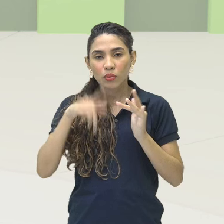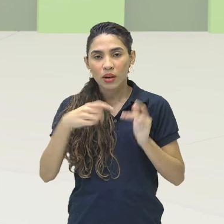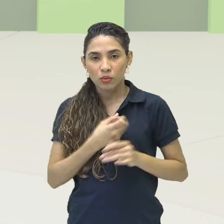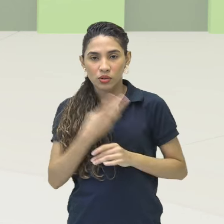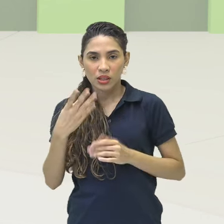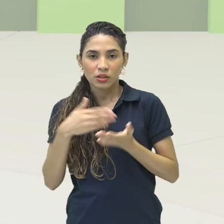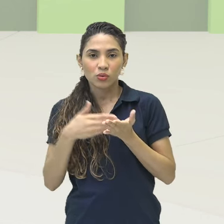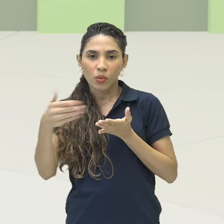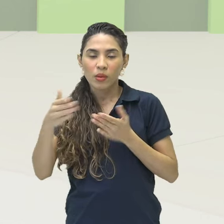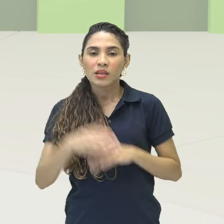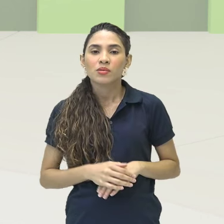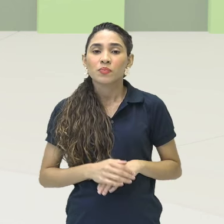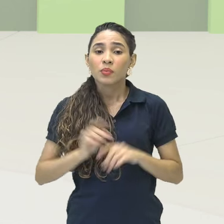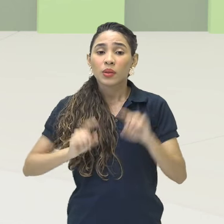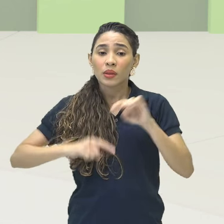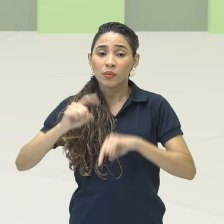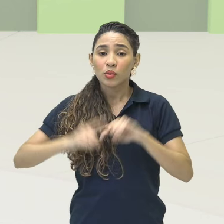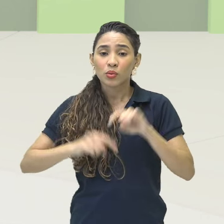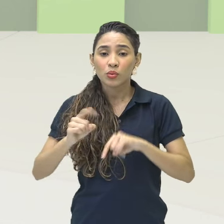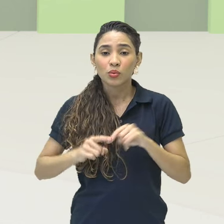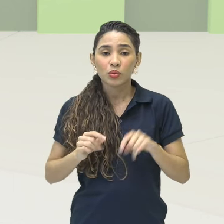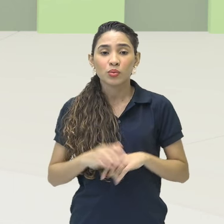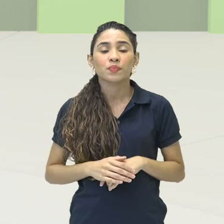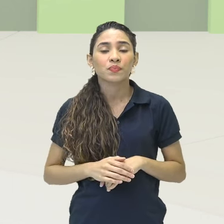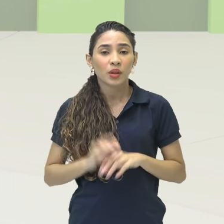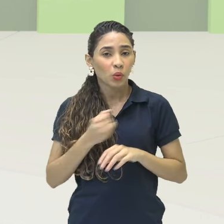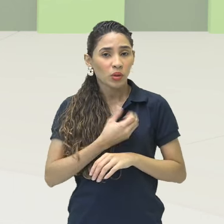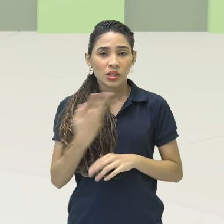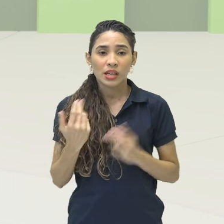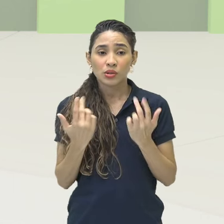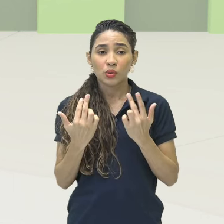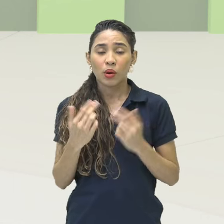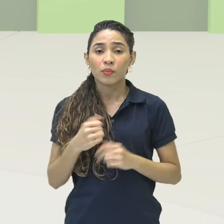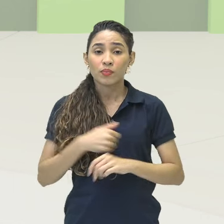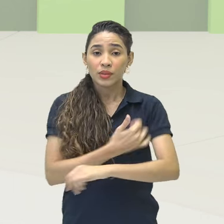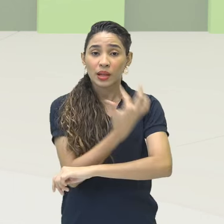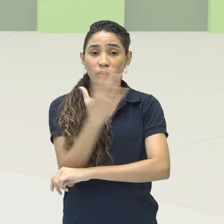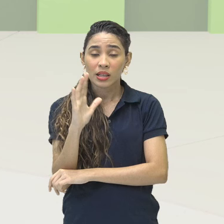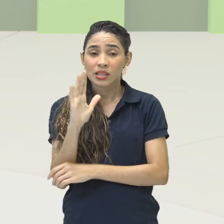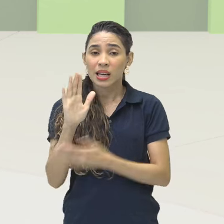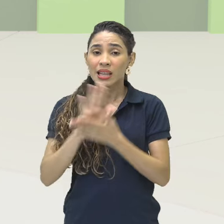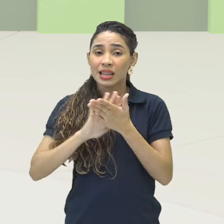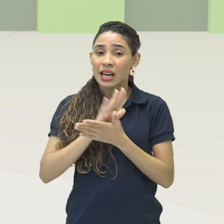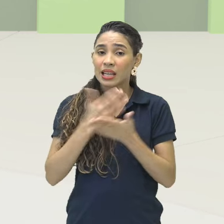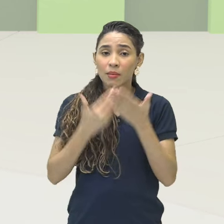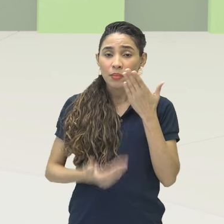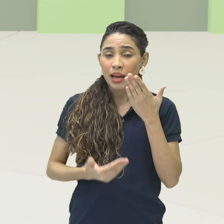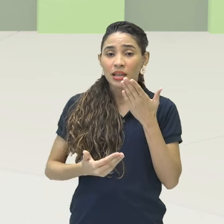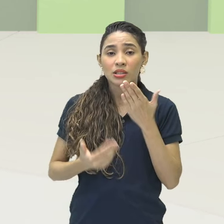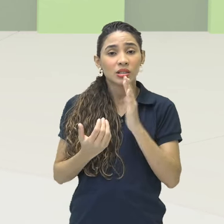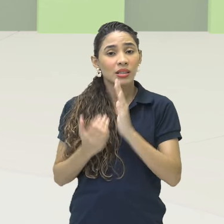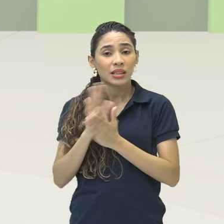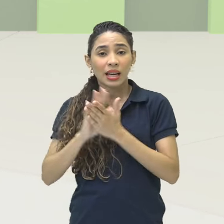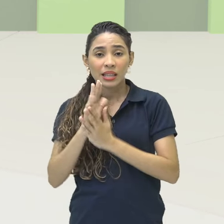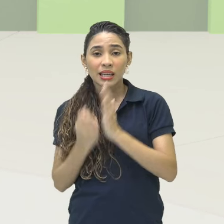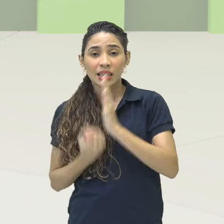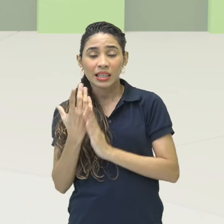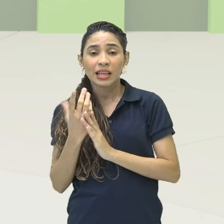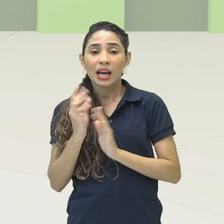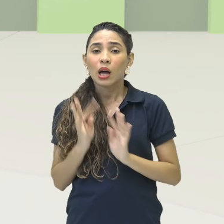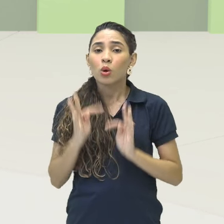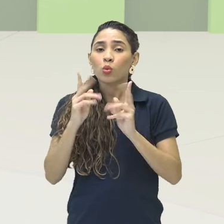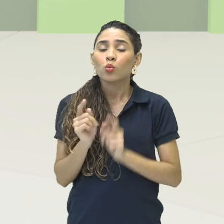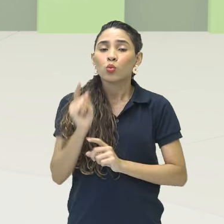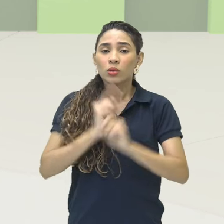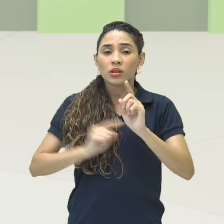quantidade inicial dos produtos, né? A mesma quantidade. Na natureza, nada se perde, nada se cria, tudo se transforma. E aí